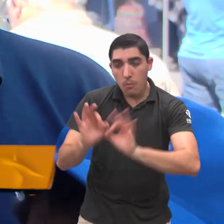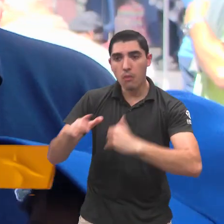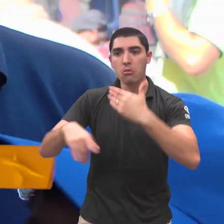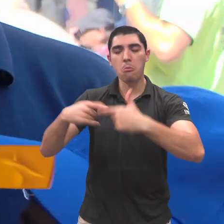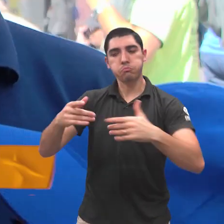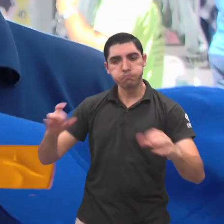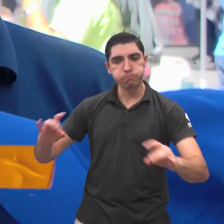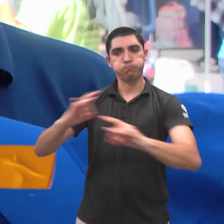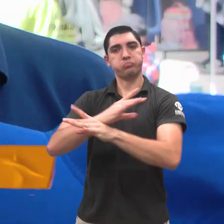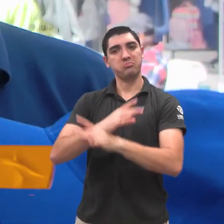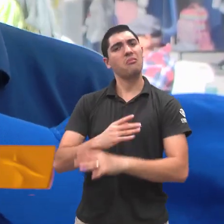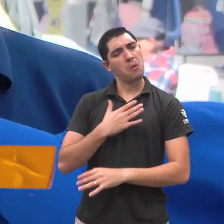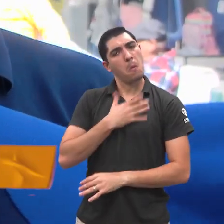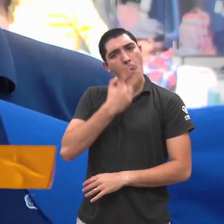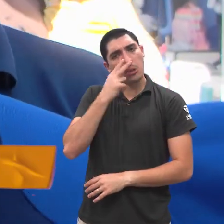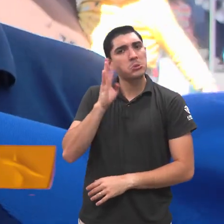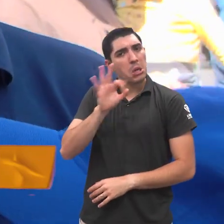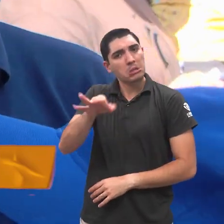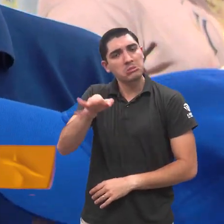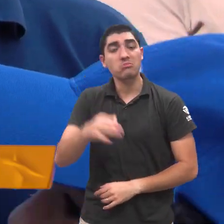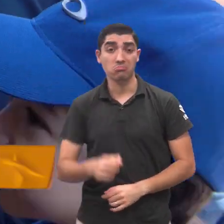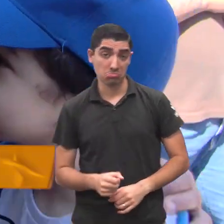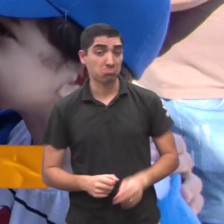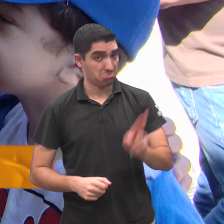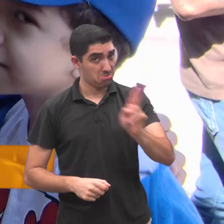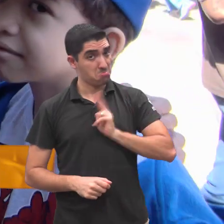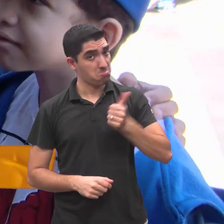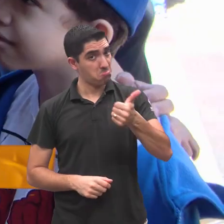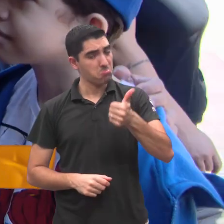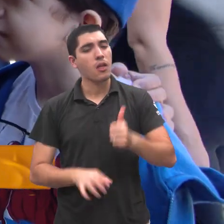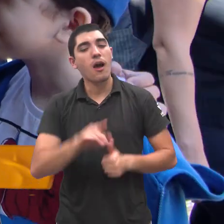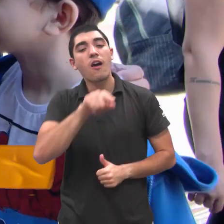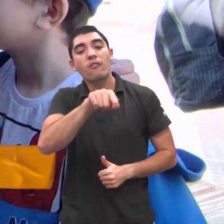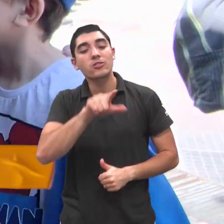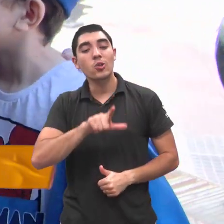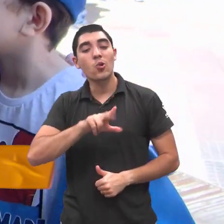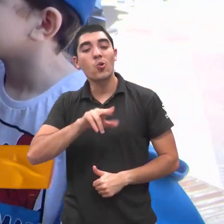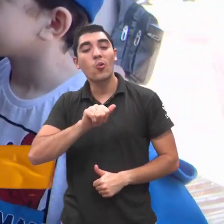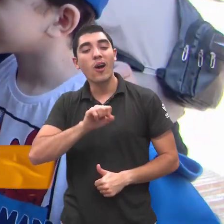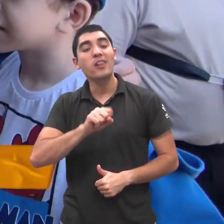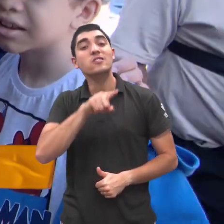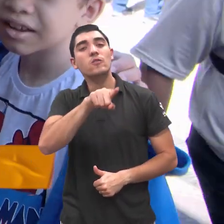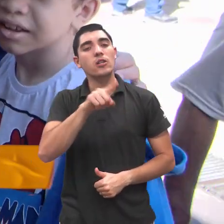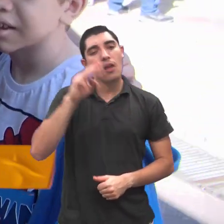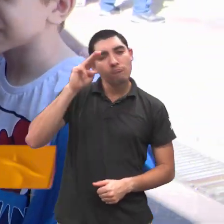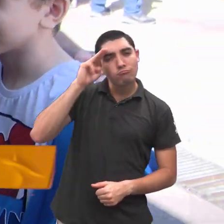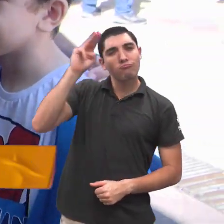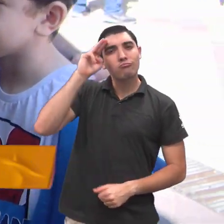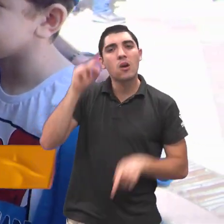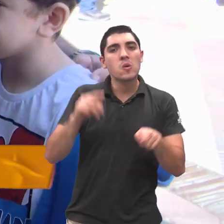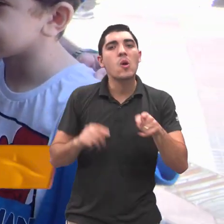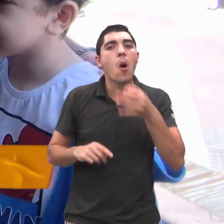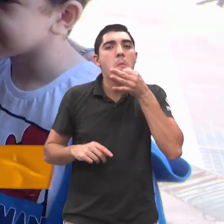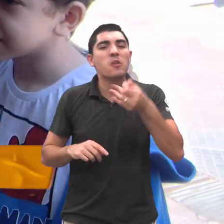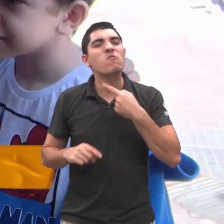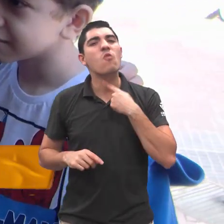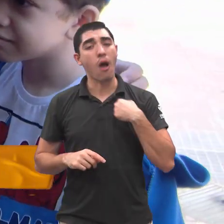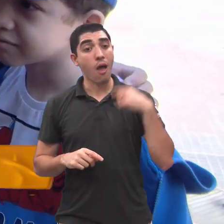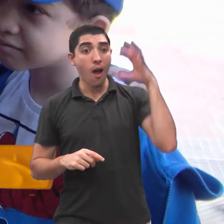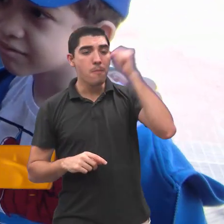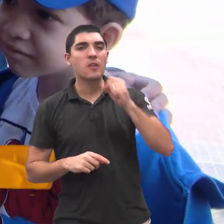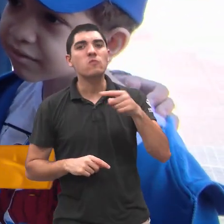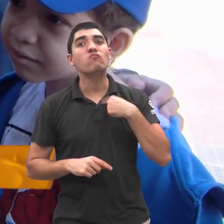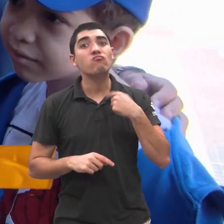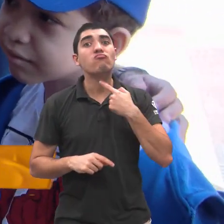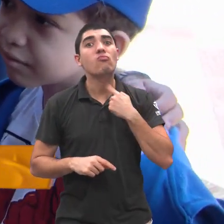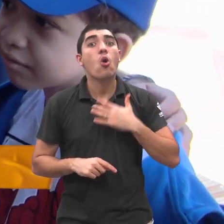chegar ao resultado final. Eu acho que seria legal, sim. Interessante, boa resposta. E você, Lucas, no escotismo, o que você gostaria de aprender? O que você fala